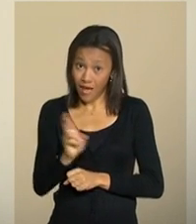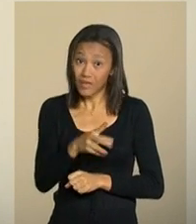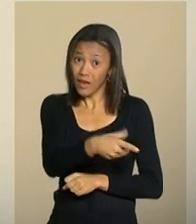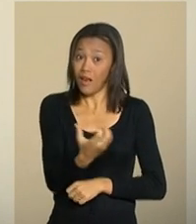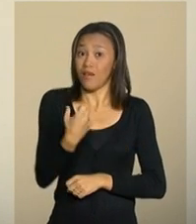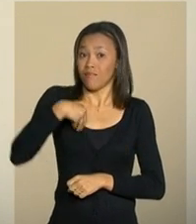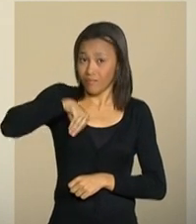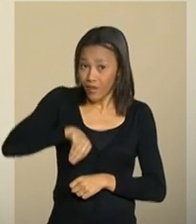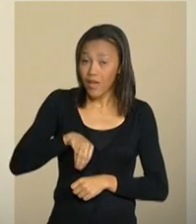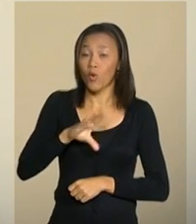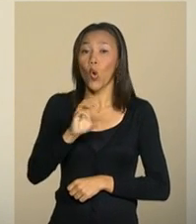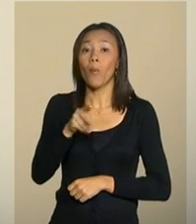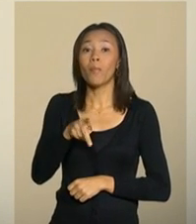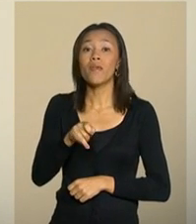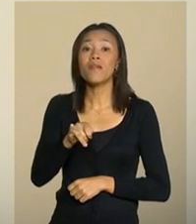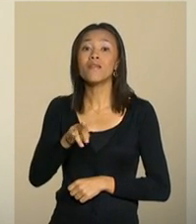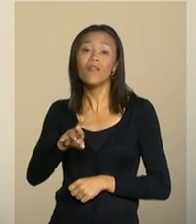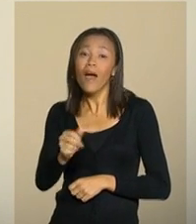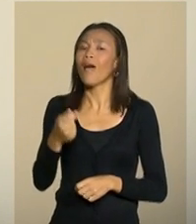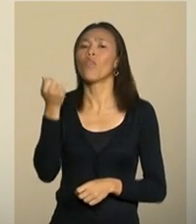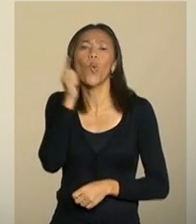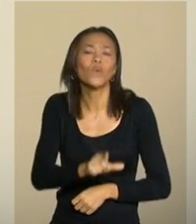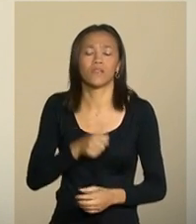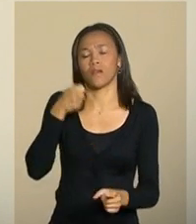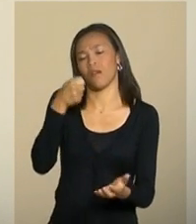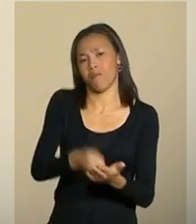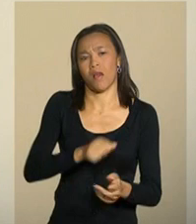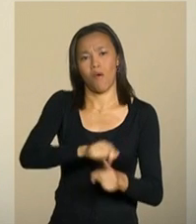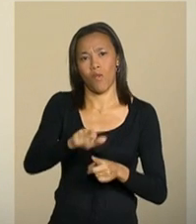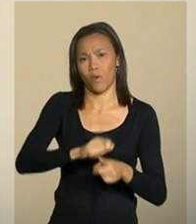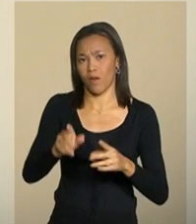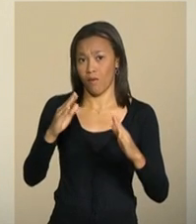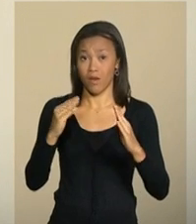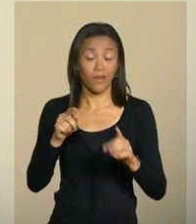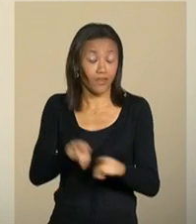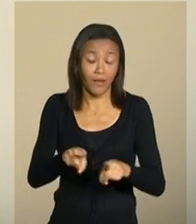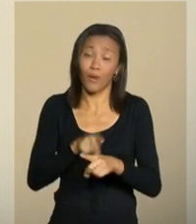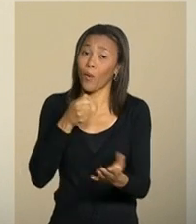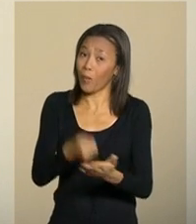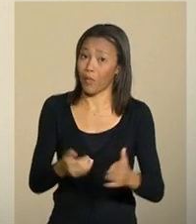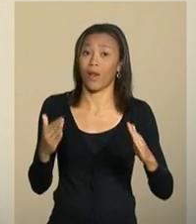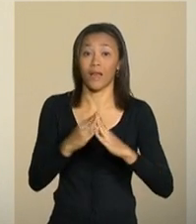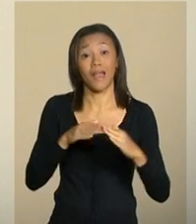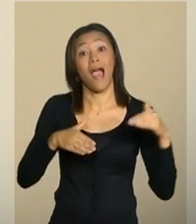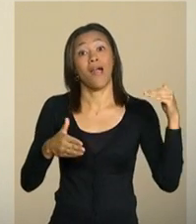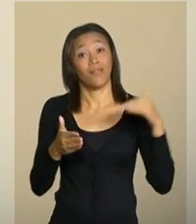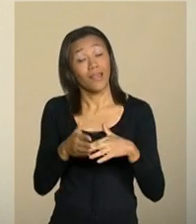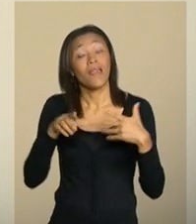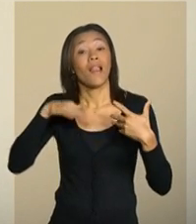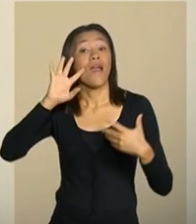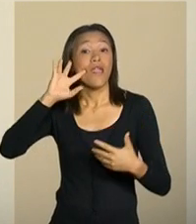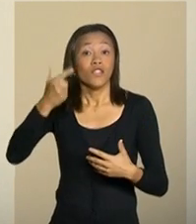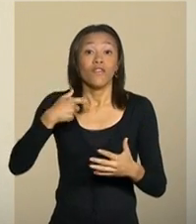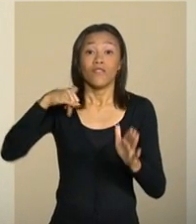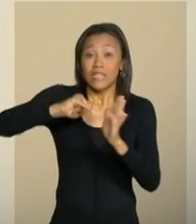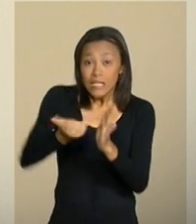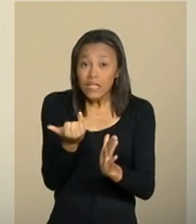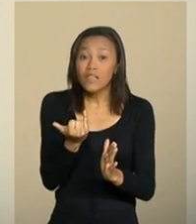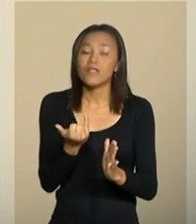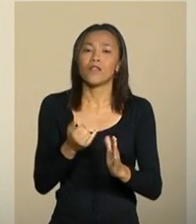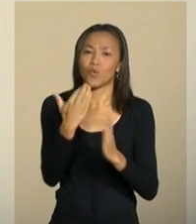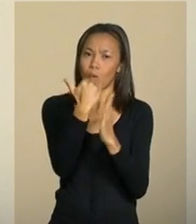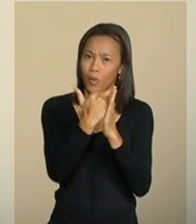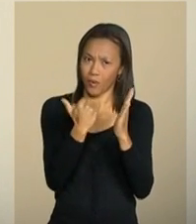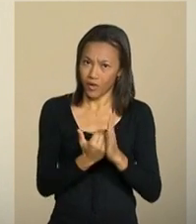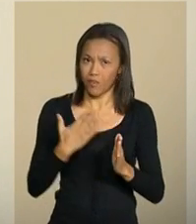ganha como copeira ela não conseguia pagar aluguel nem comprar um imóvel até que Ana Maria fez a inscrição no